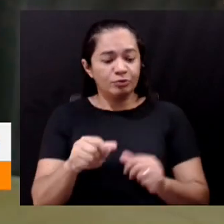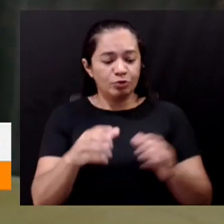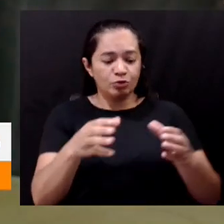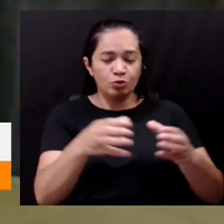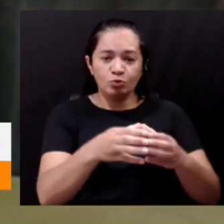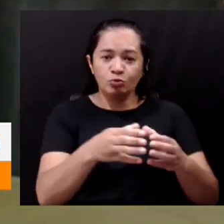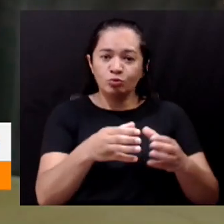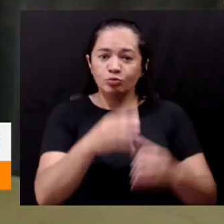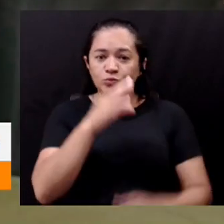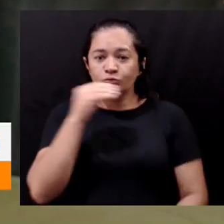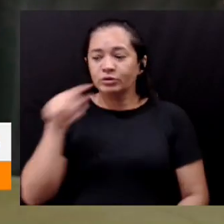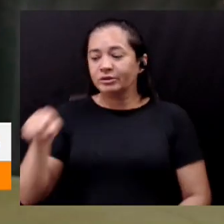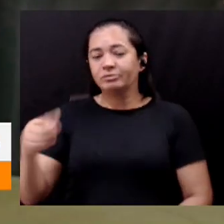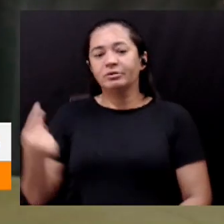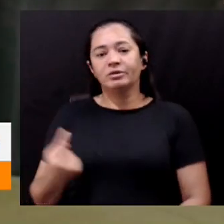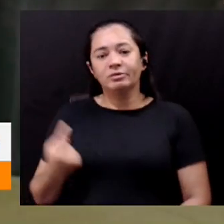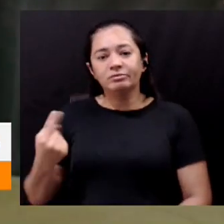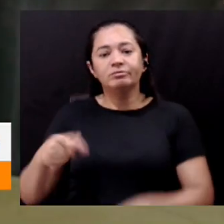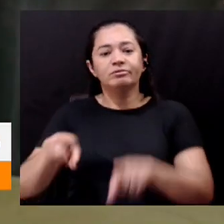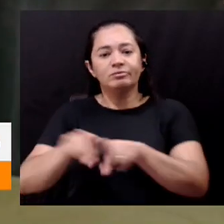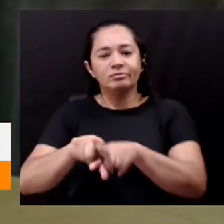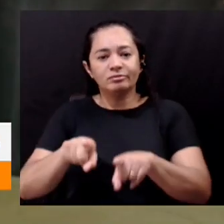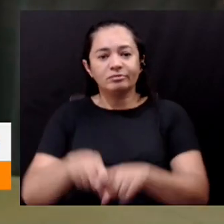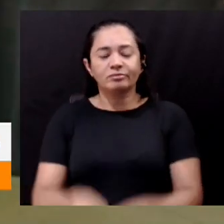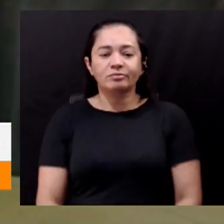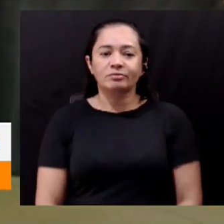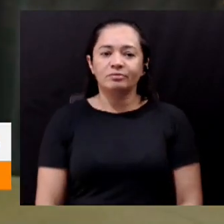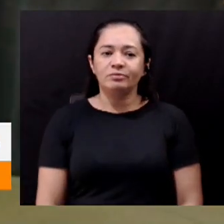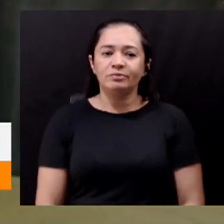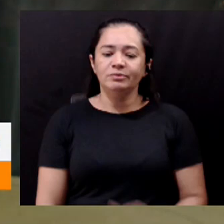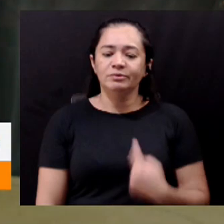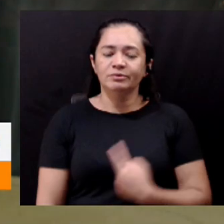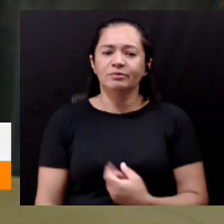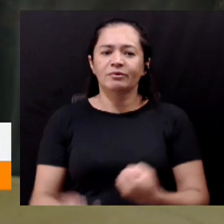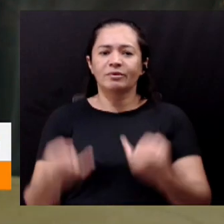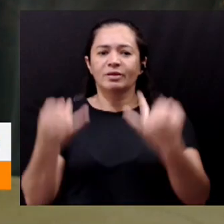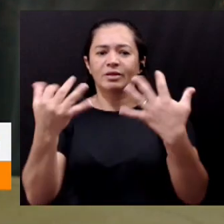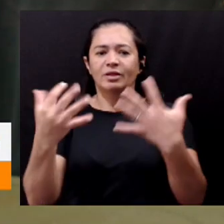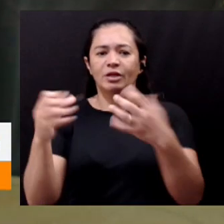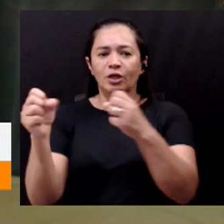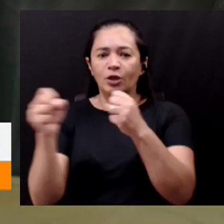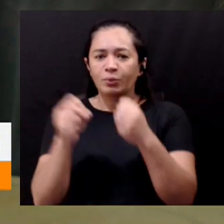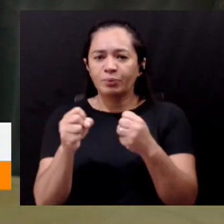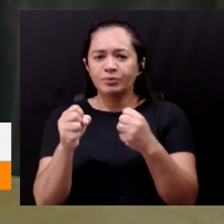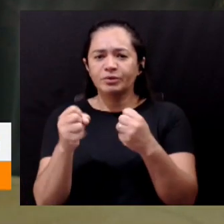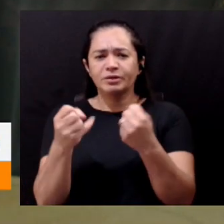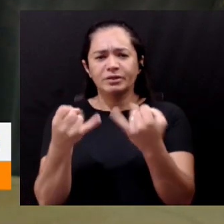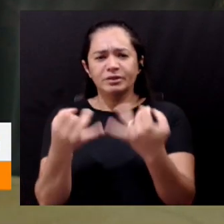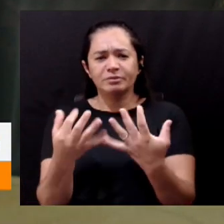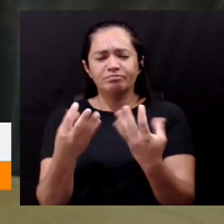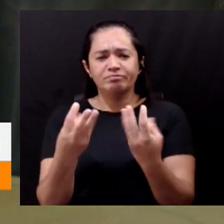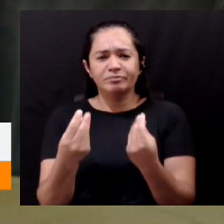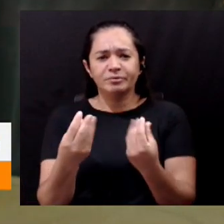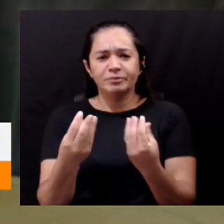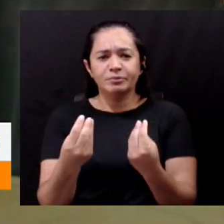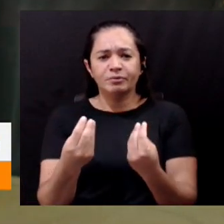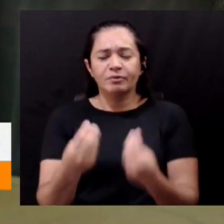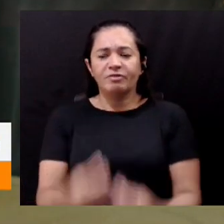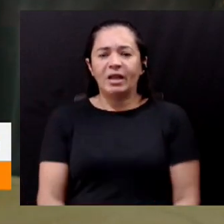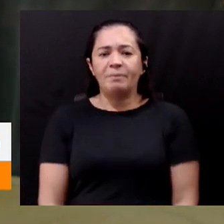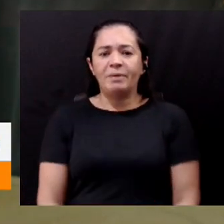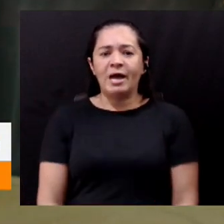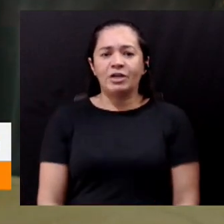Muito bem. Ô, Denis, a gente falando aqui de poder, né, a Juliana explicando muito bem essa questão e se referindo à questão